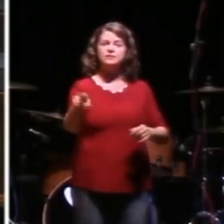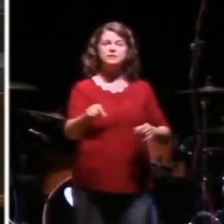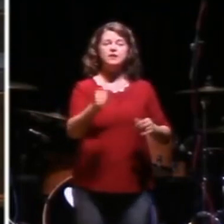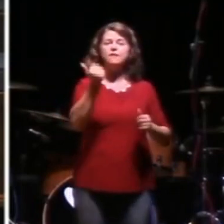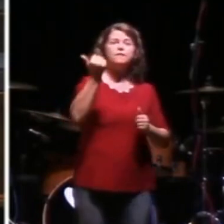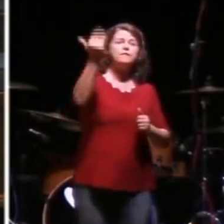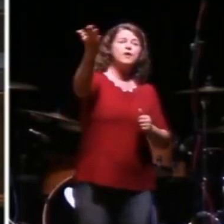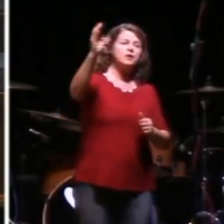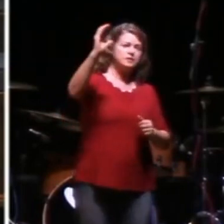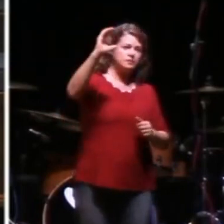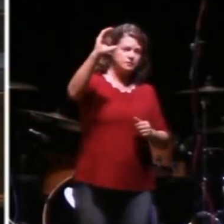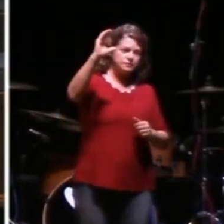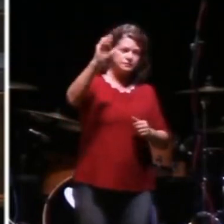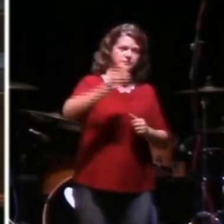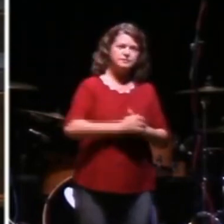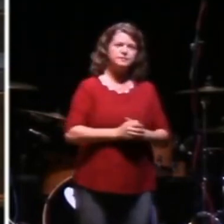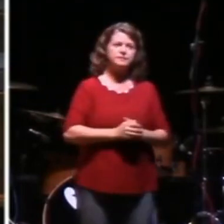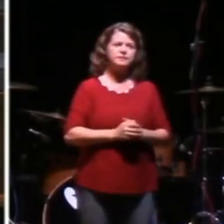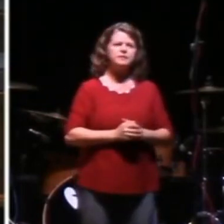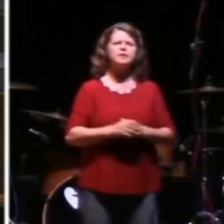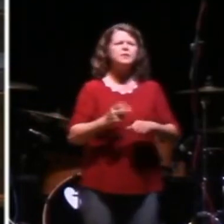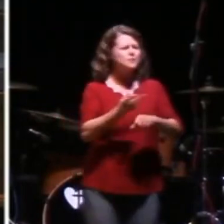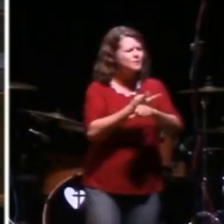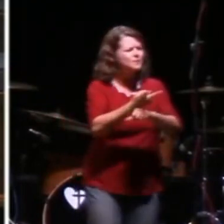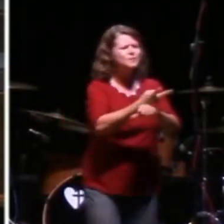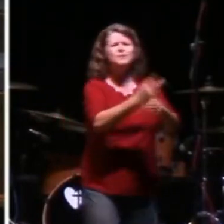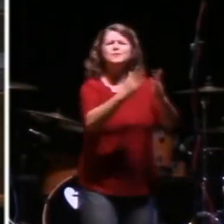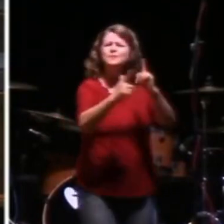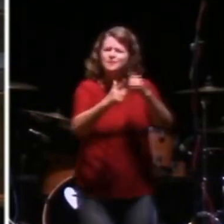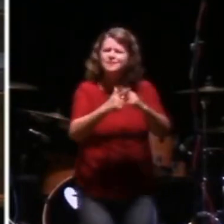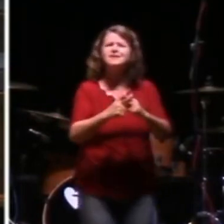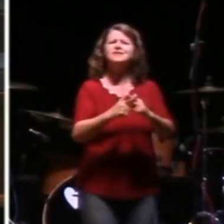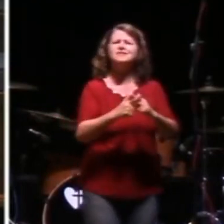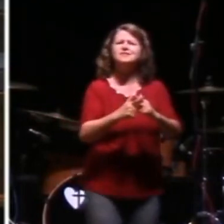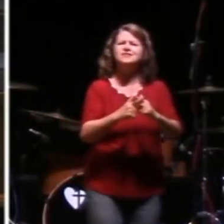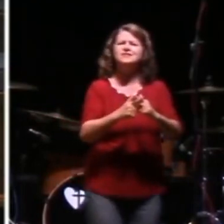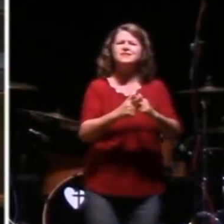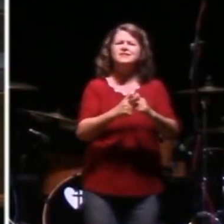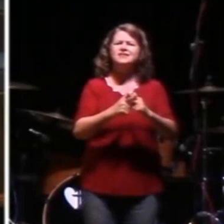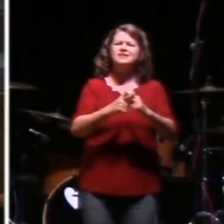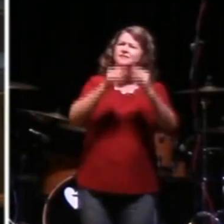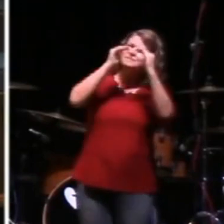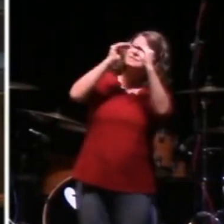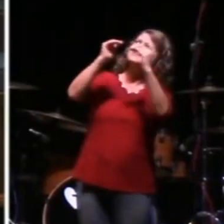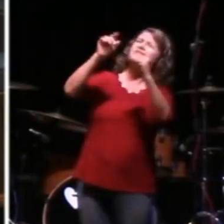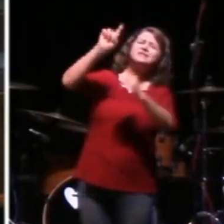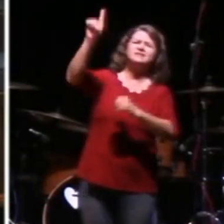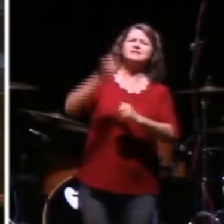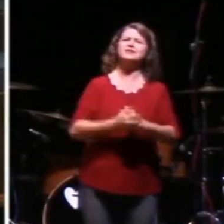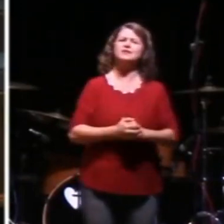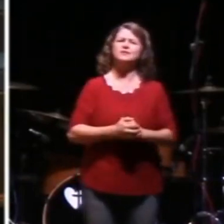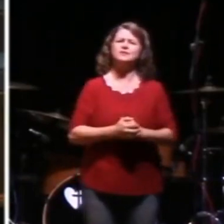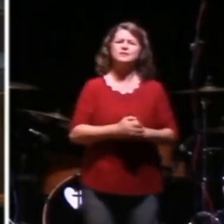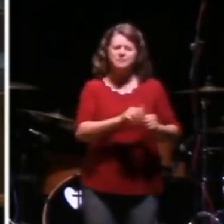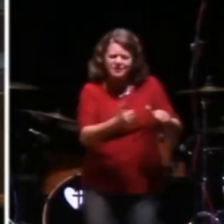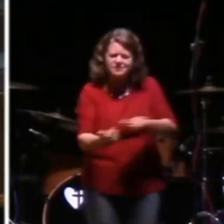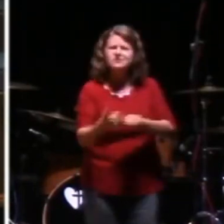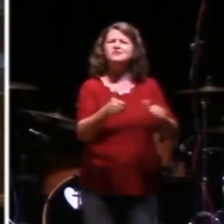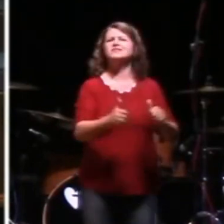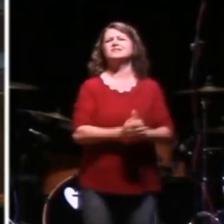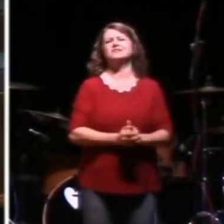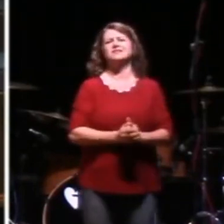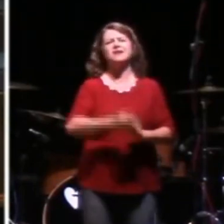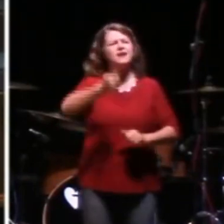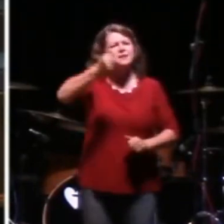de curitiba e procure uma igreja de deus seja batizado para perdão de pecados se